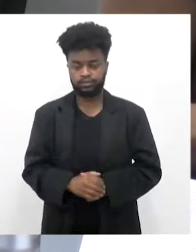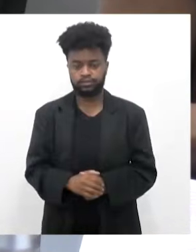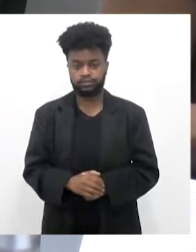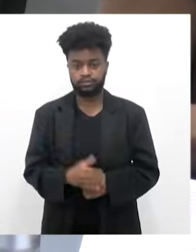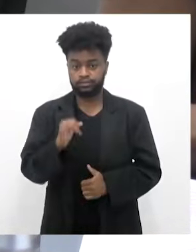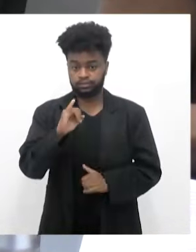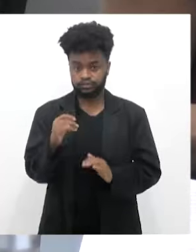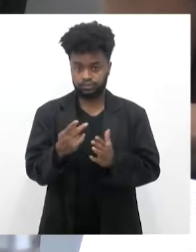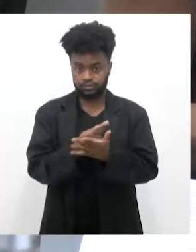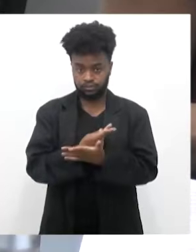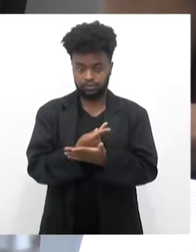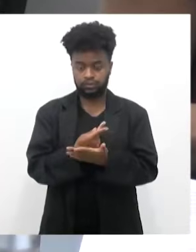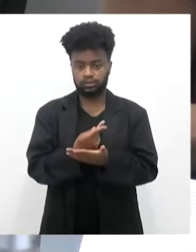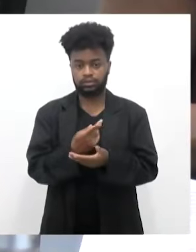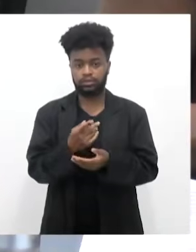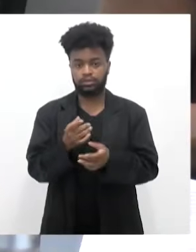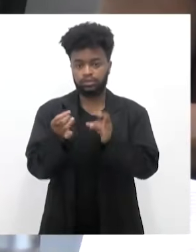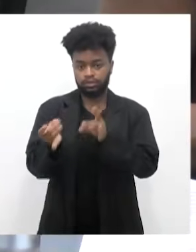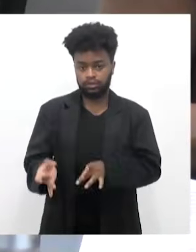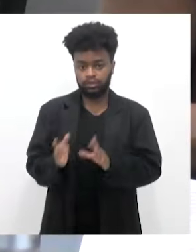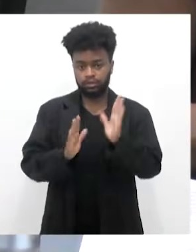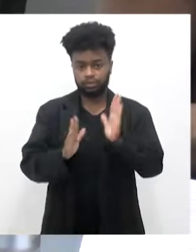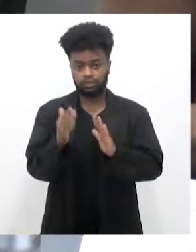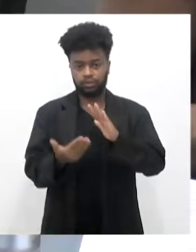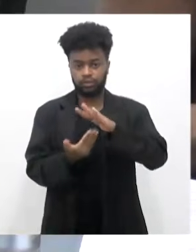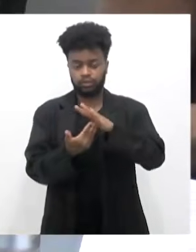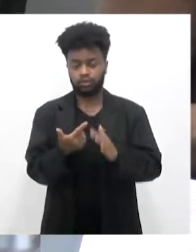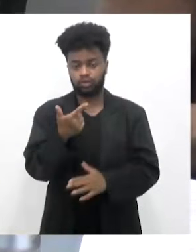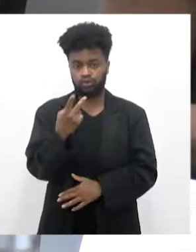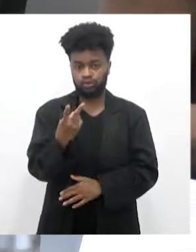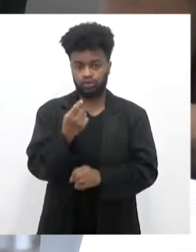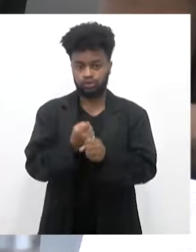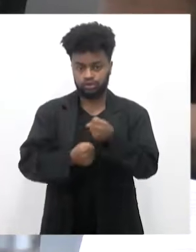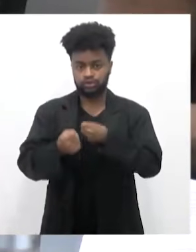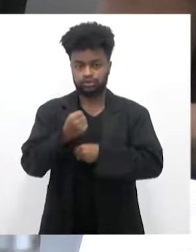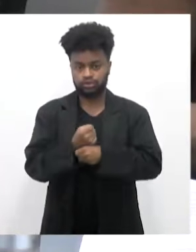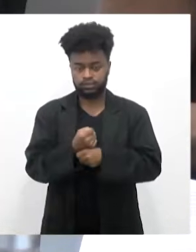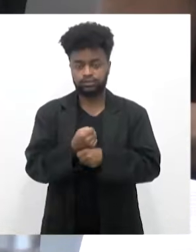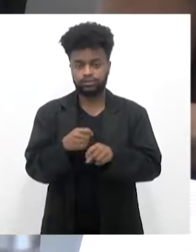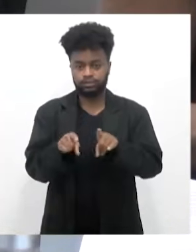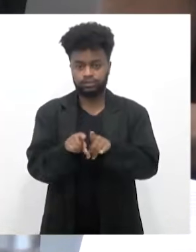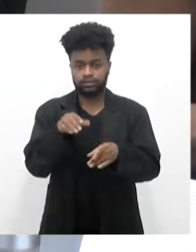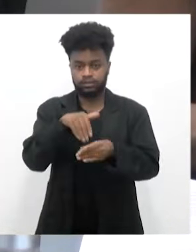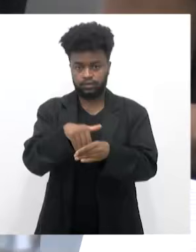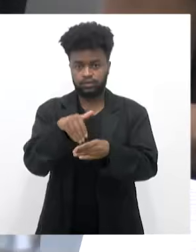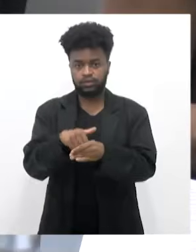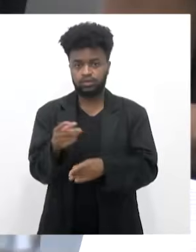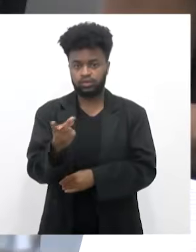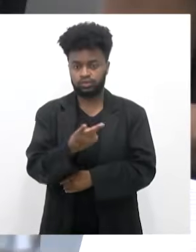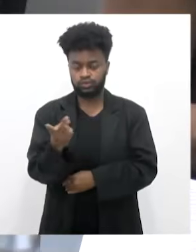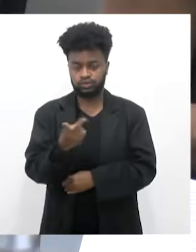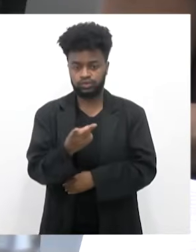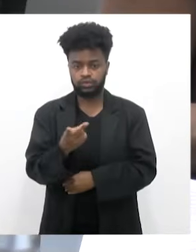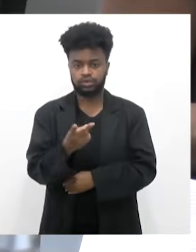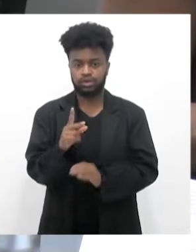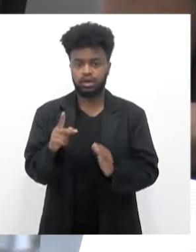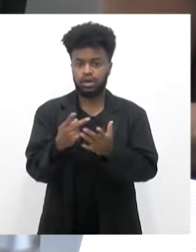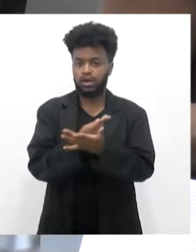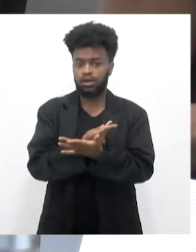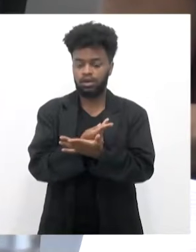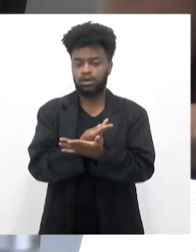a vacância nos últimos 2 anos do período governamental, a eleição para ambos os cargos será